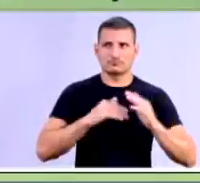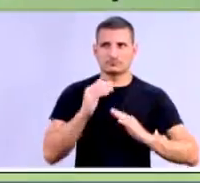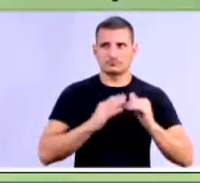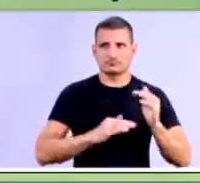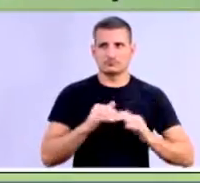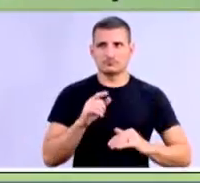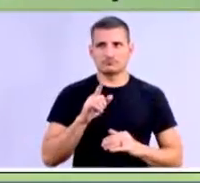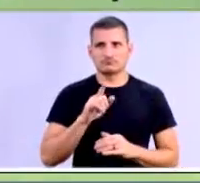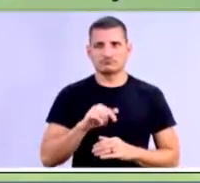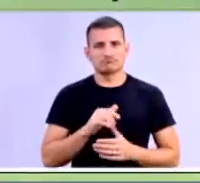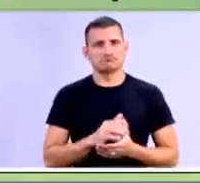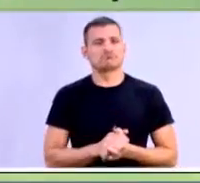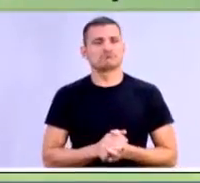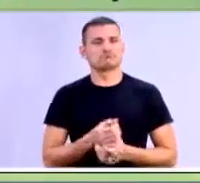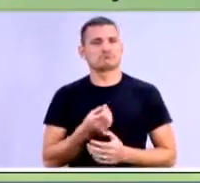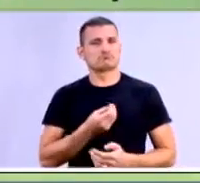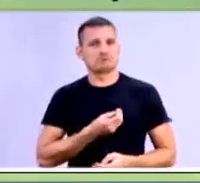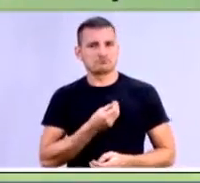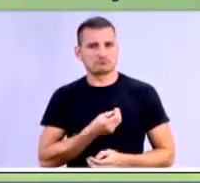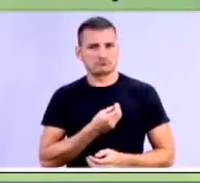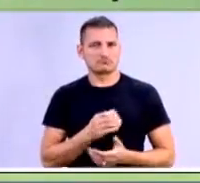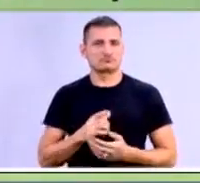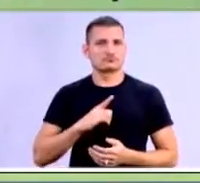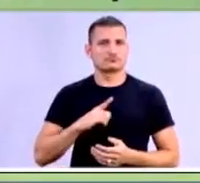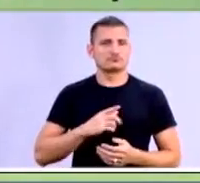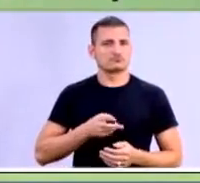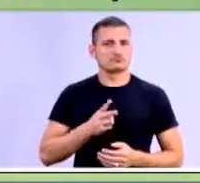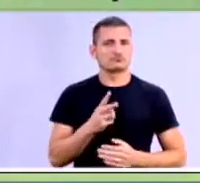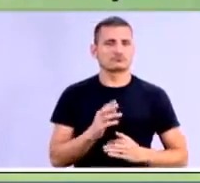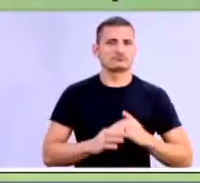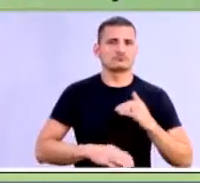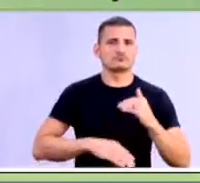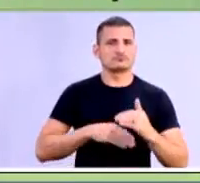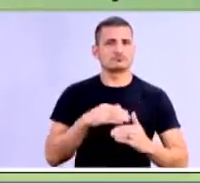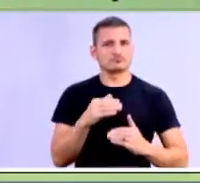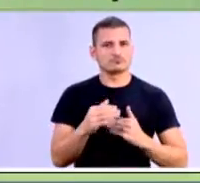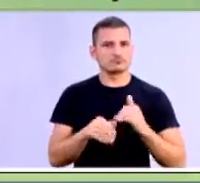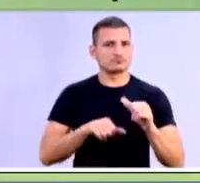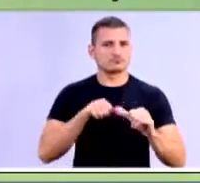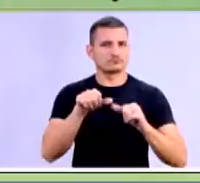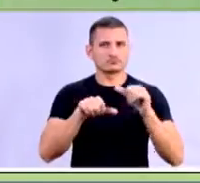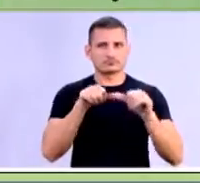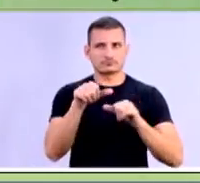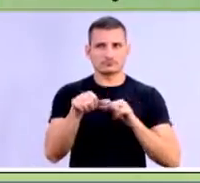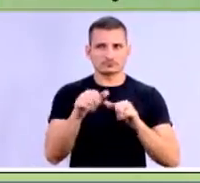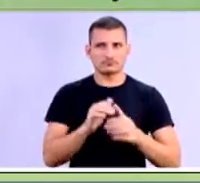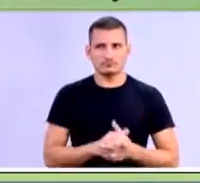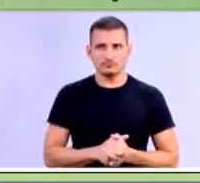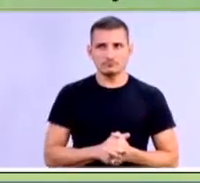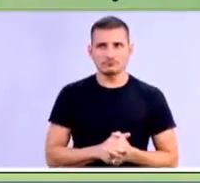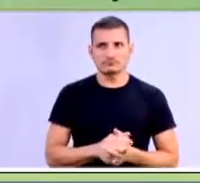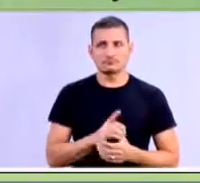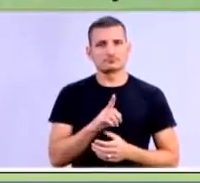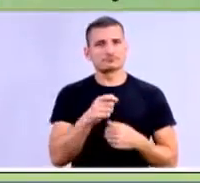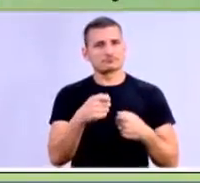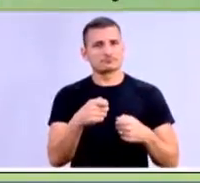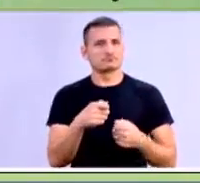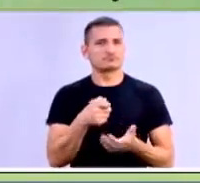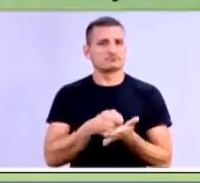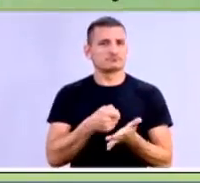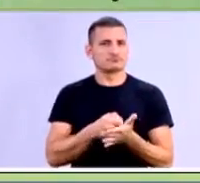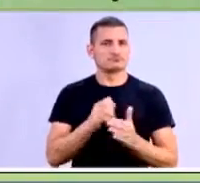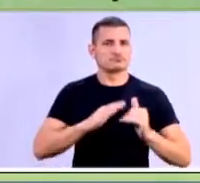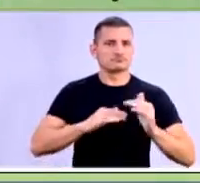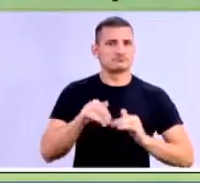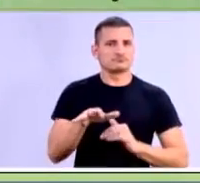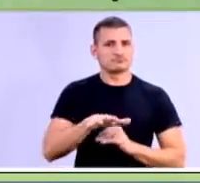é vivo, isto é, está em constante crescimento e transformação. Dessa forma, exige-se que os profissionais desta